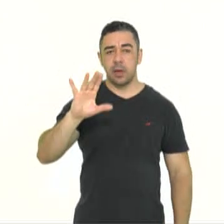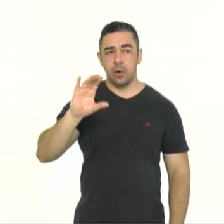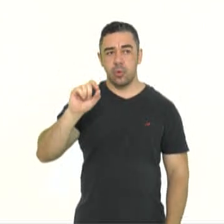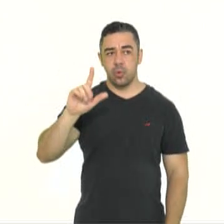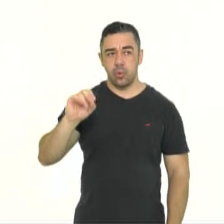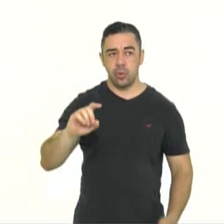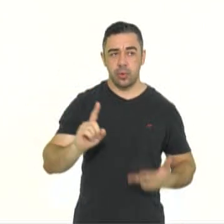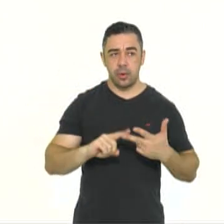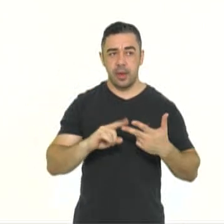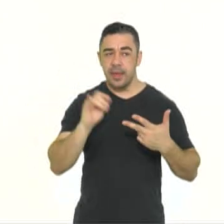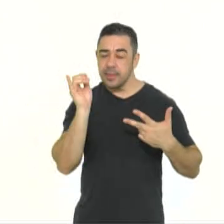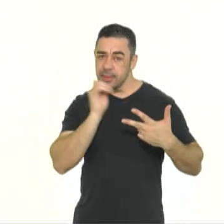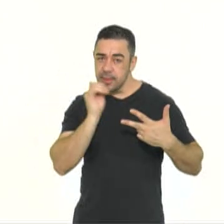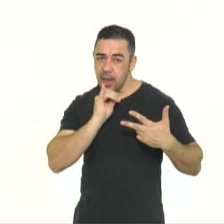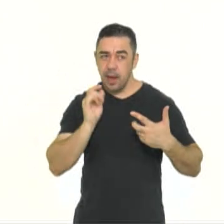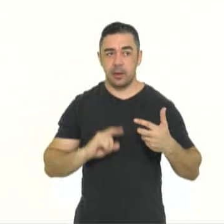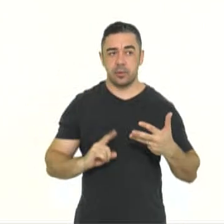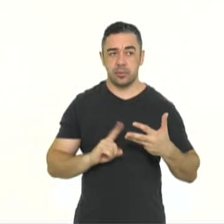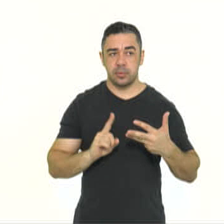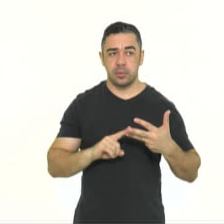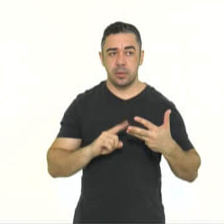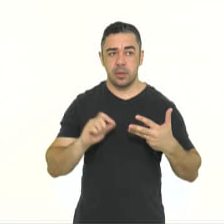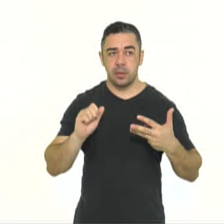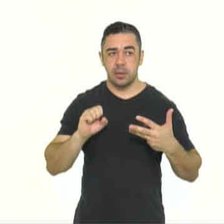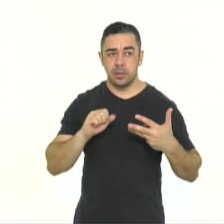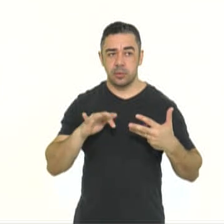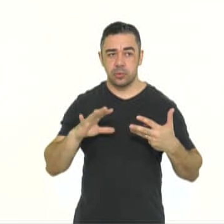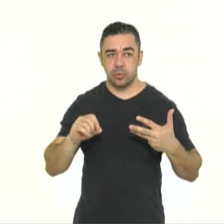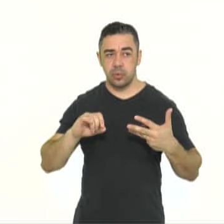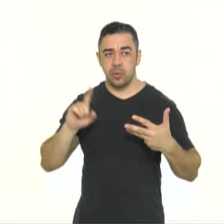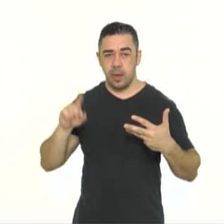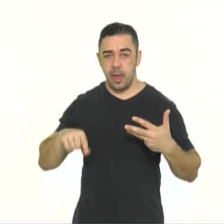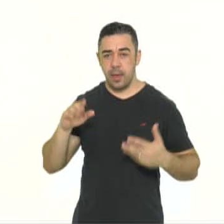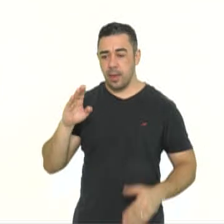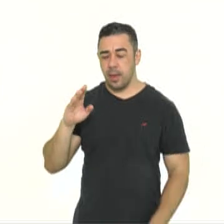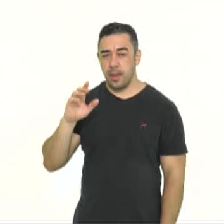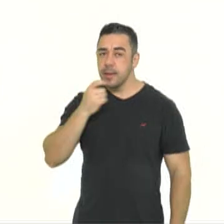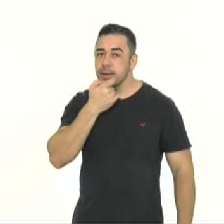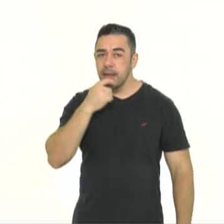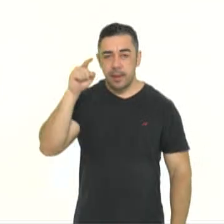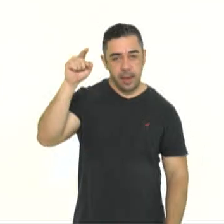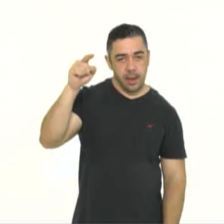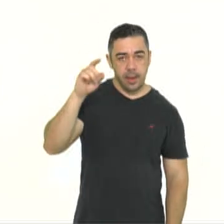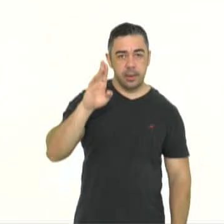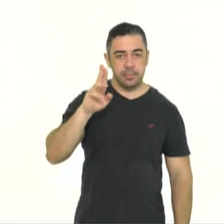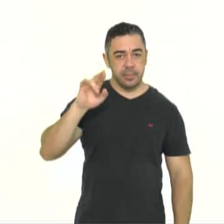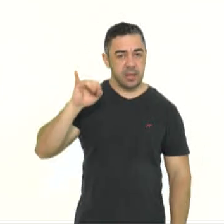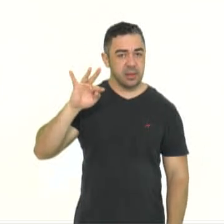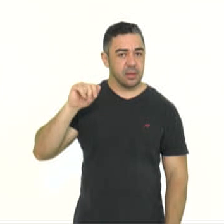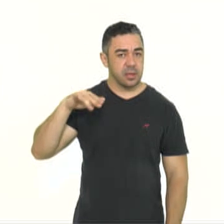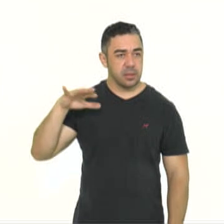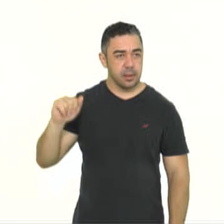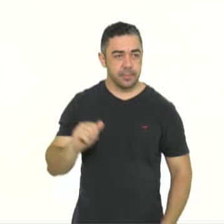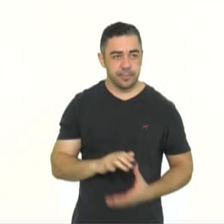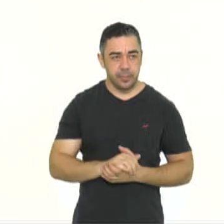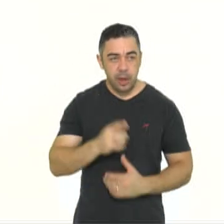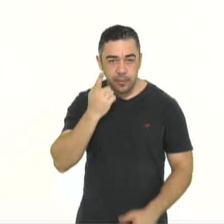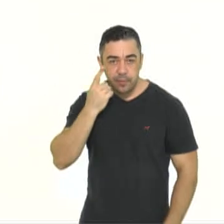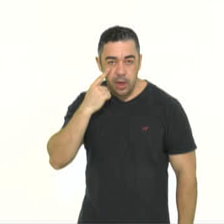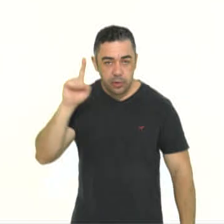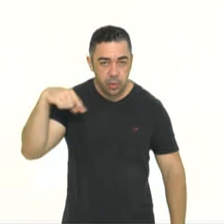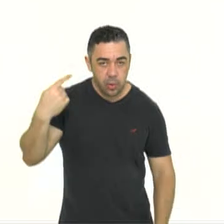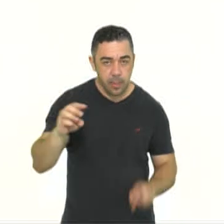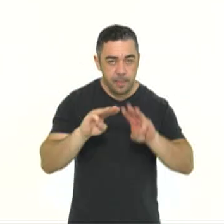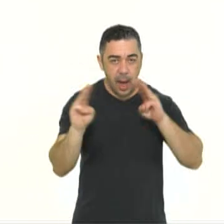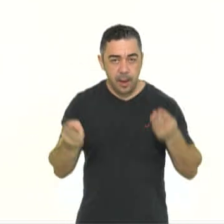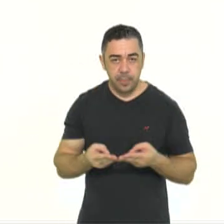a Península Itálica, os anglos e os saxões, os jutos, a região da Britânia, que seria a região da Inglaterra e assim por diante. Veja no próximo